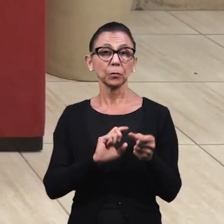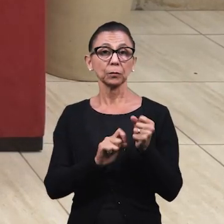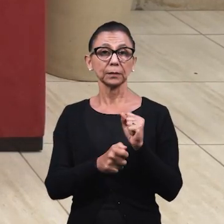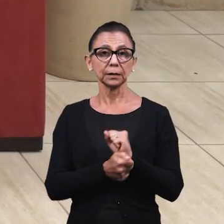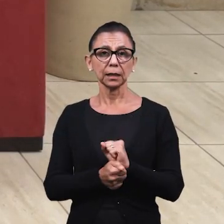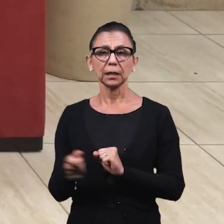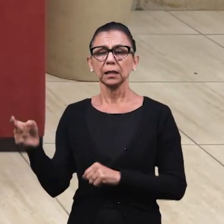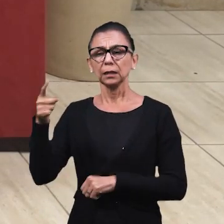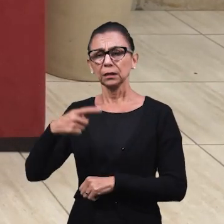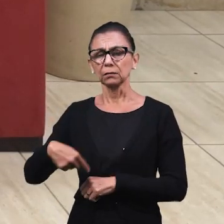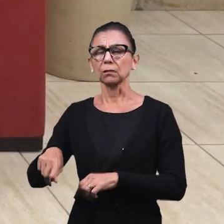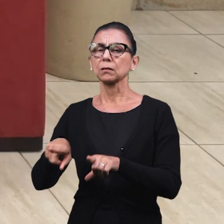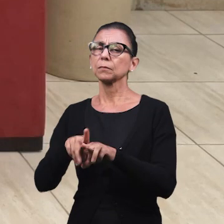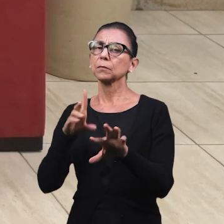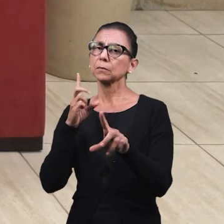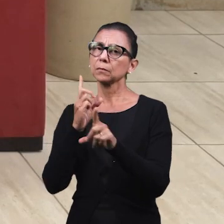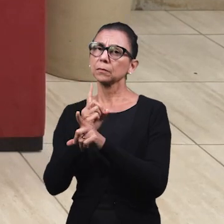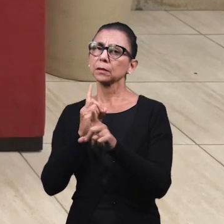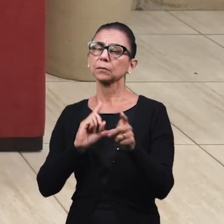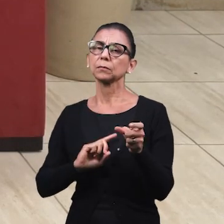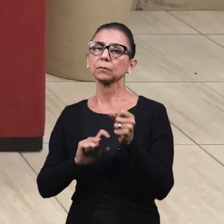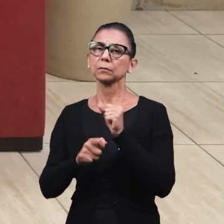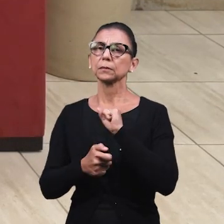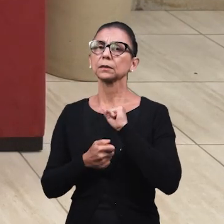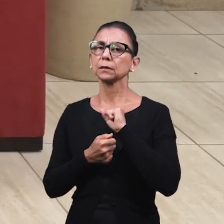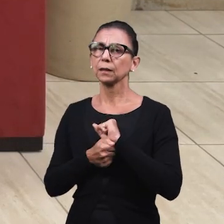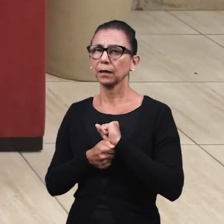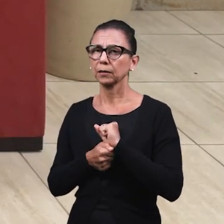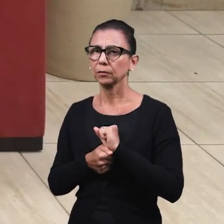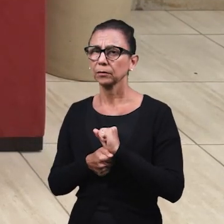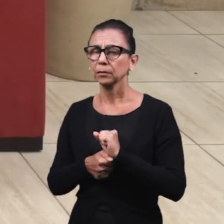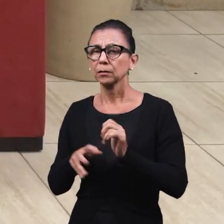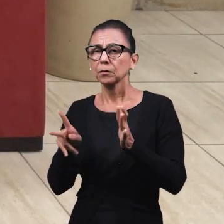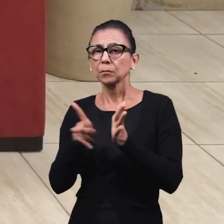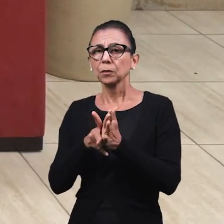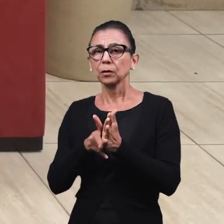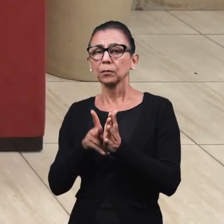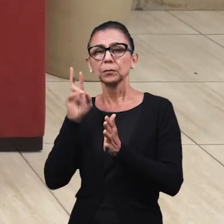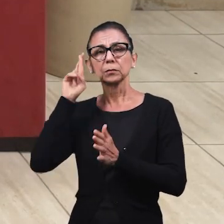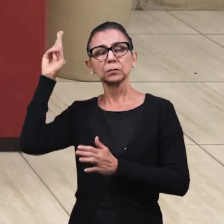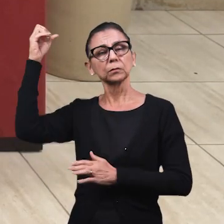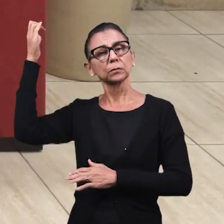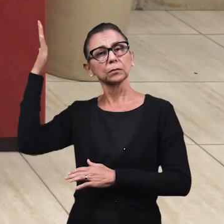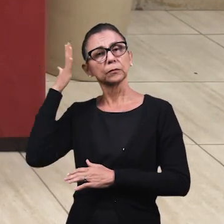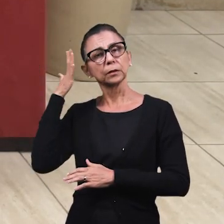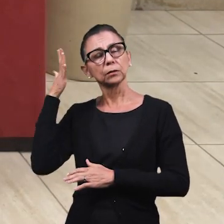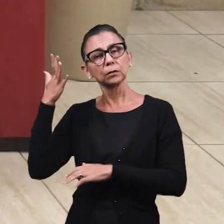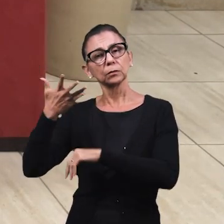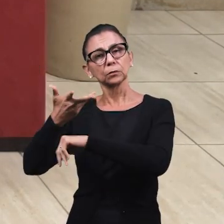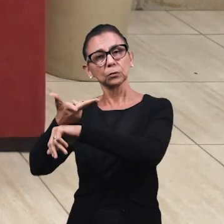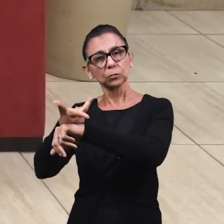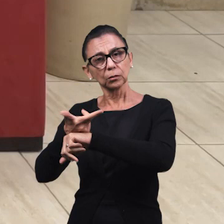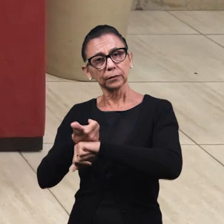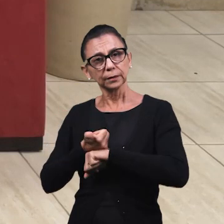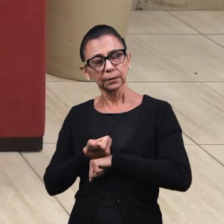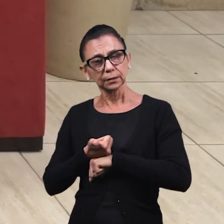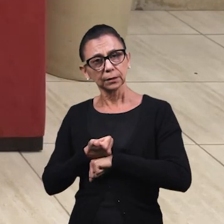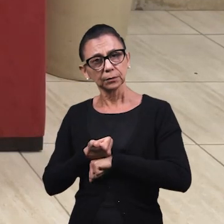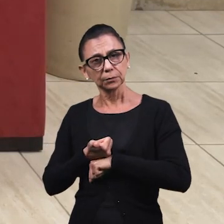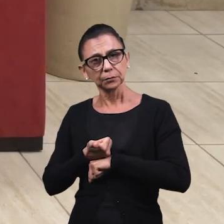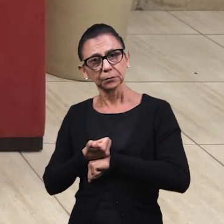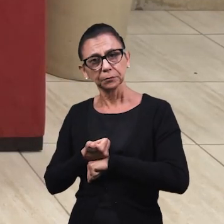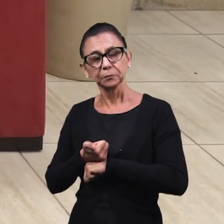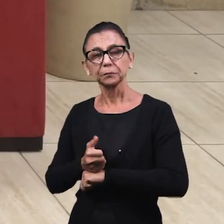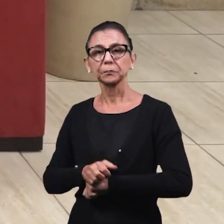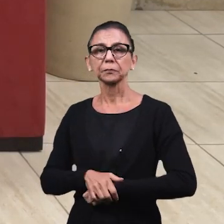não foi carne, não foi sangue, mas foi o próprio Senhor. Nós temos assim, dá para nós